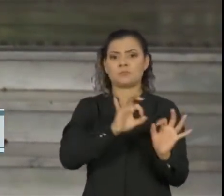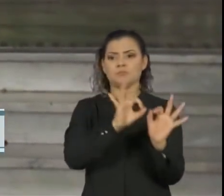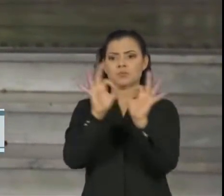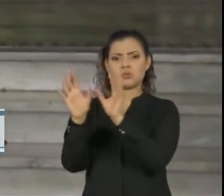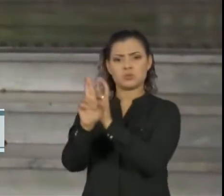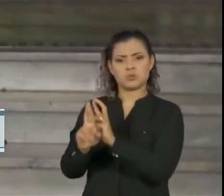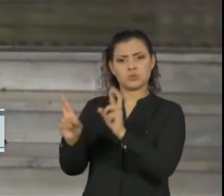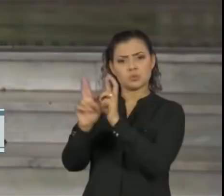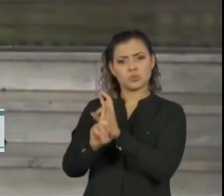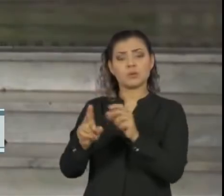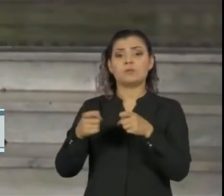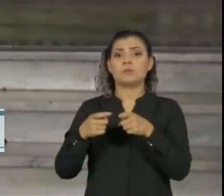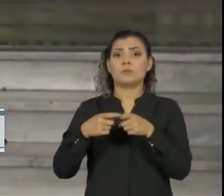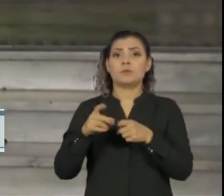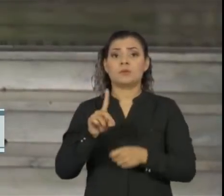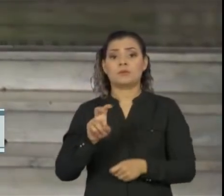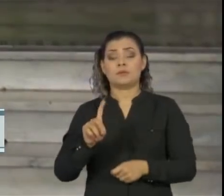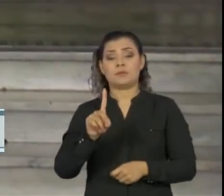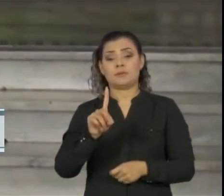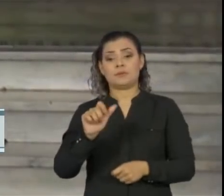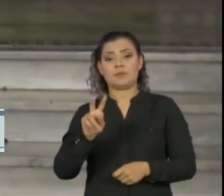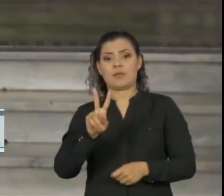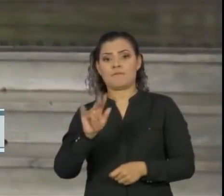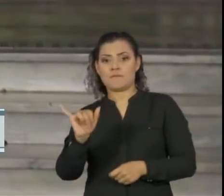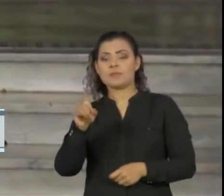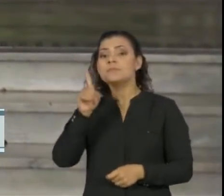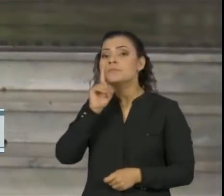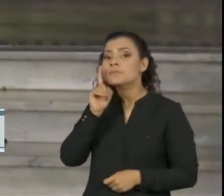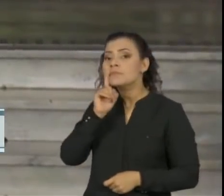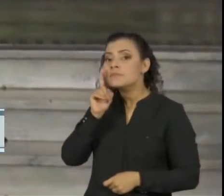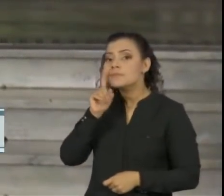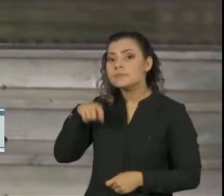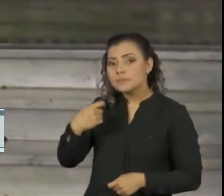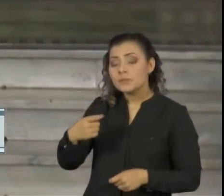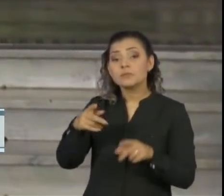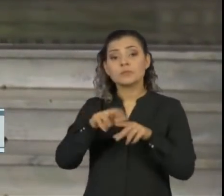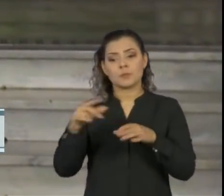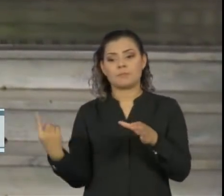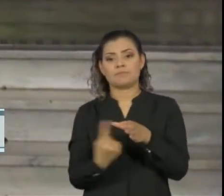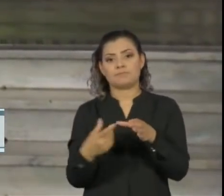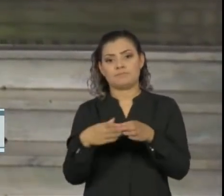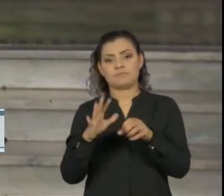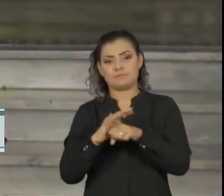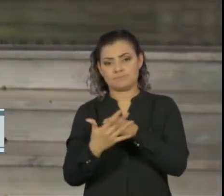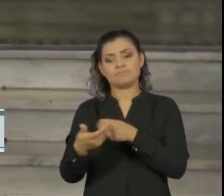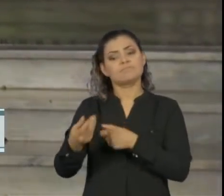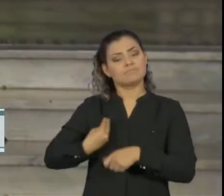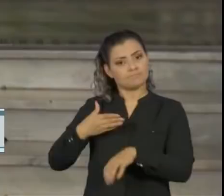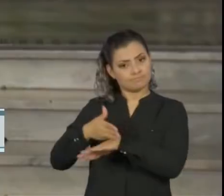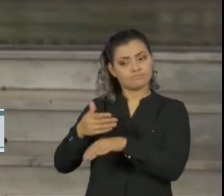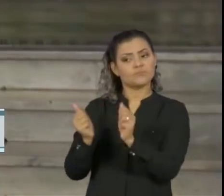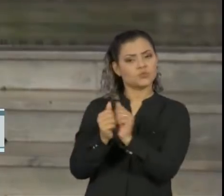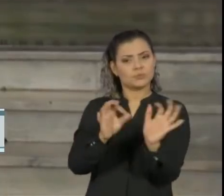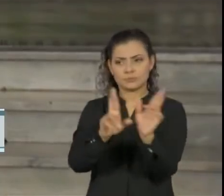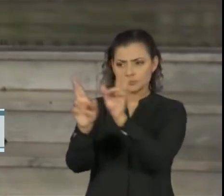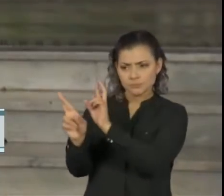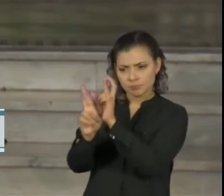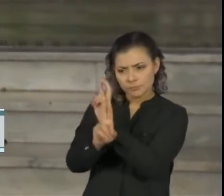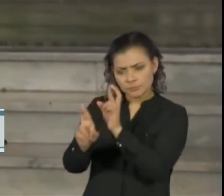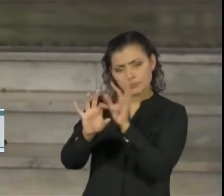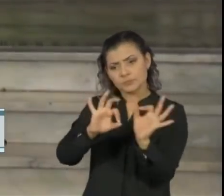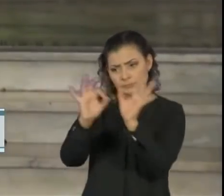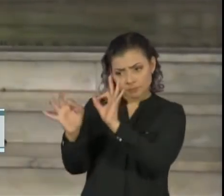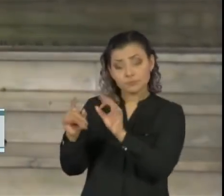do Dr. Davi Wippe, que integra o nosso Comitê de Saúde. E o Bruno continuará trabalhando